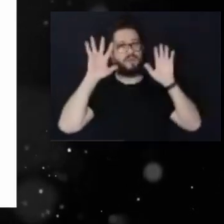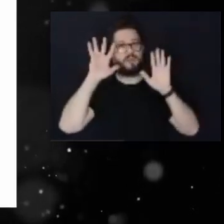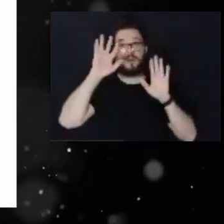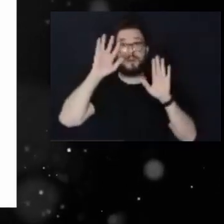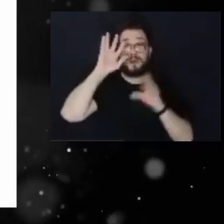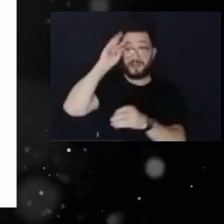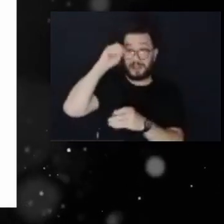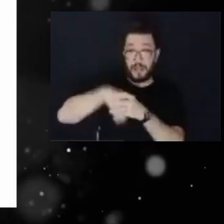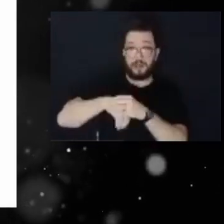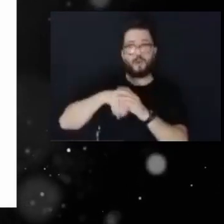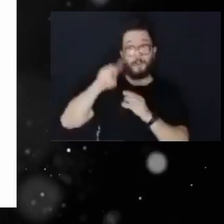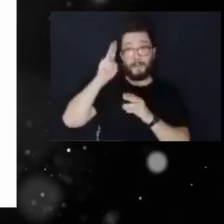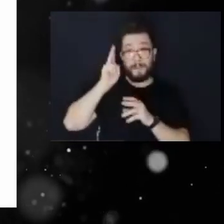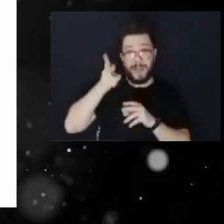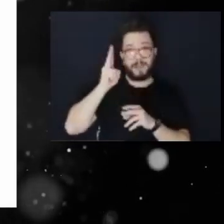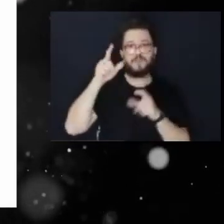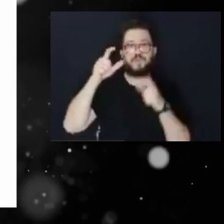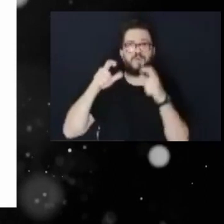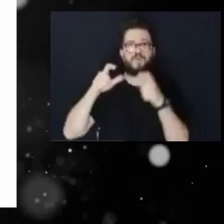extremamente importante.